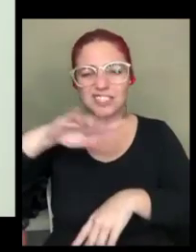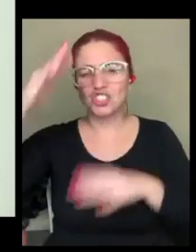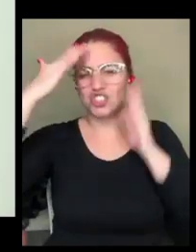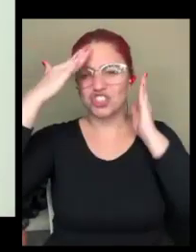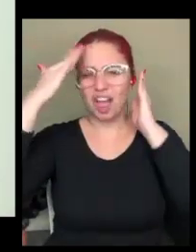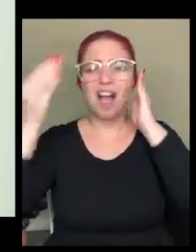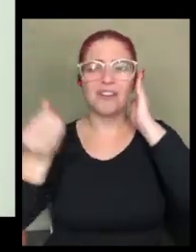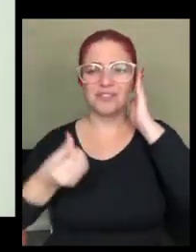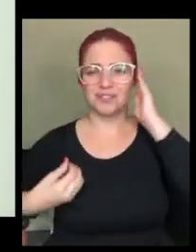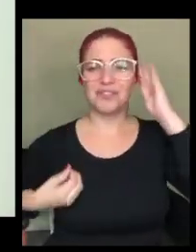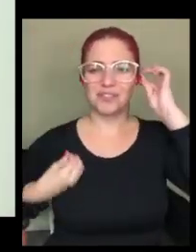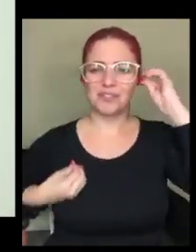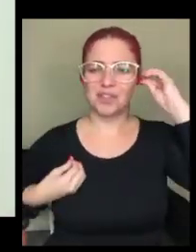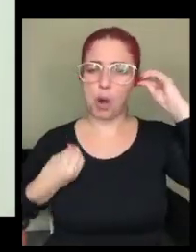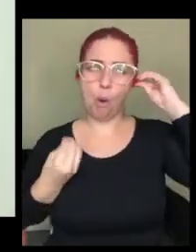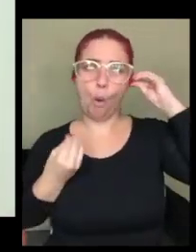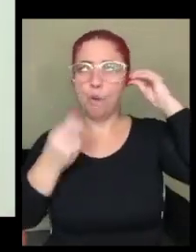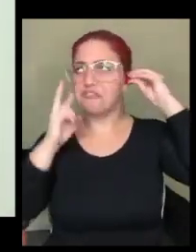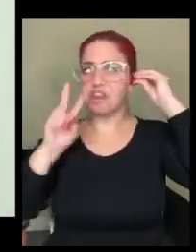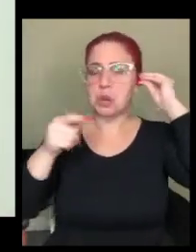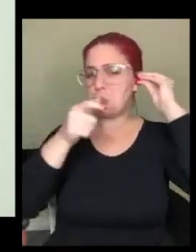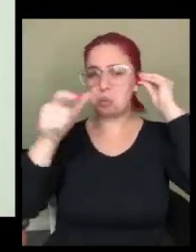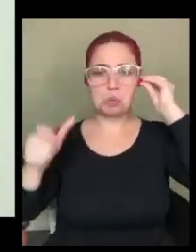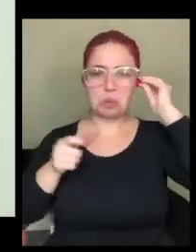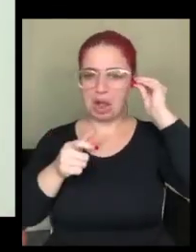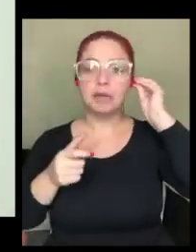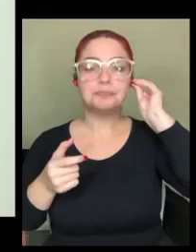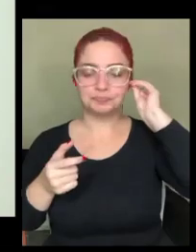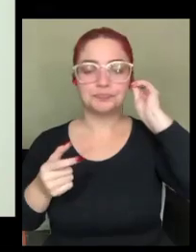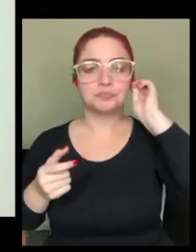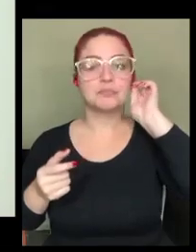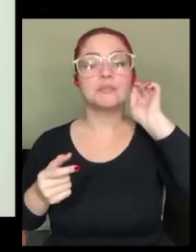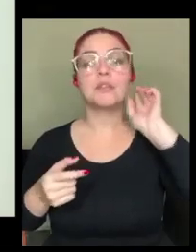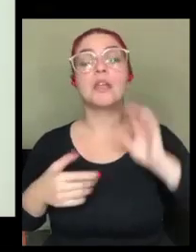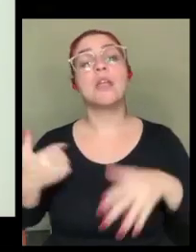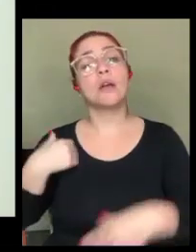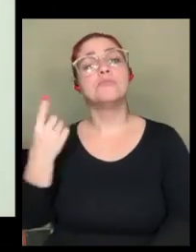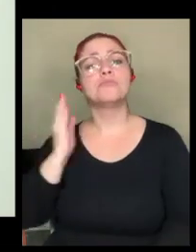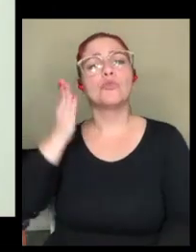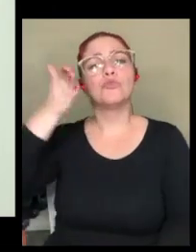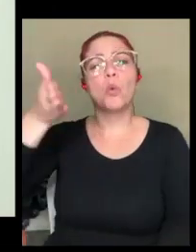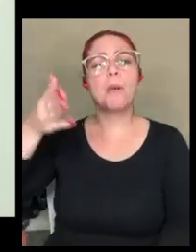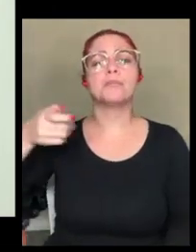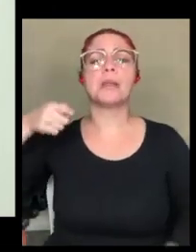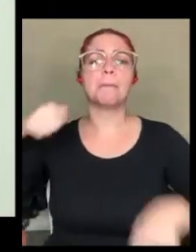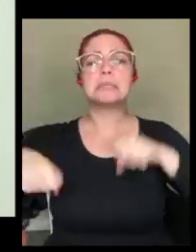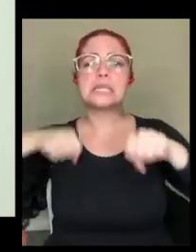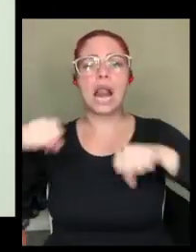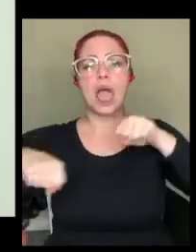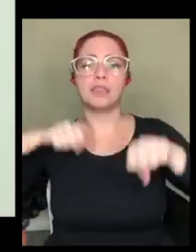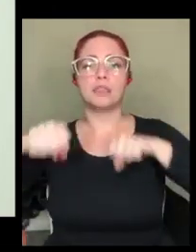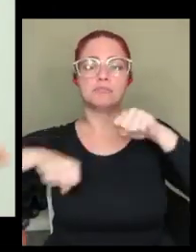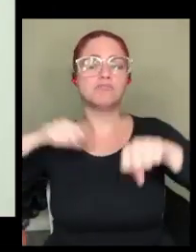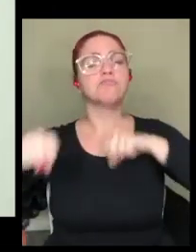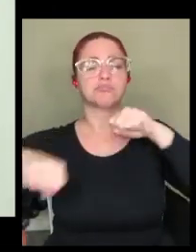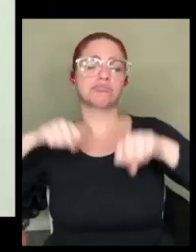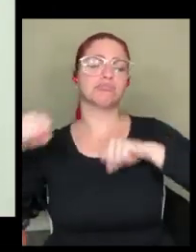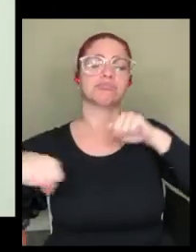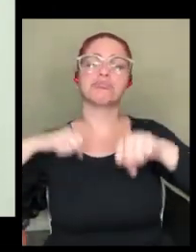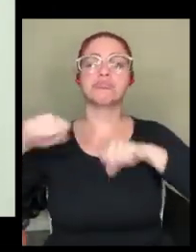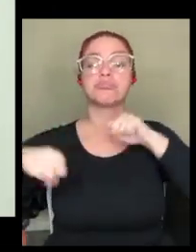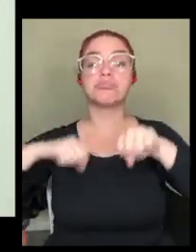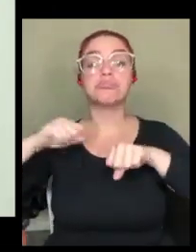você já deve ter vivenciado essa situação ou visto alguém passando por ela. Fui lá andar de bicicleta no